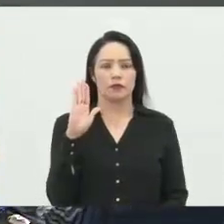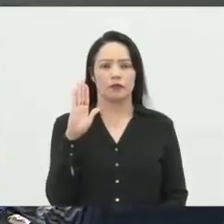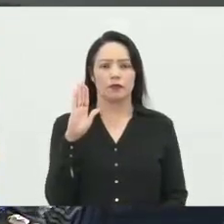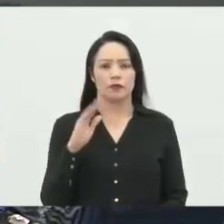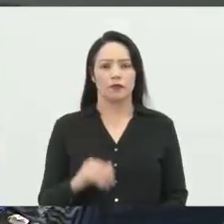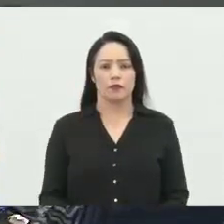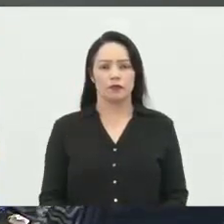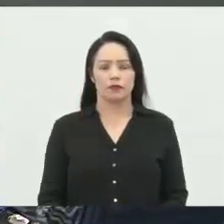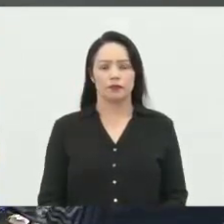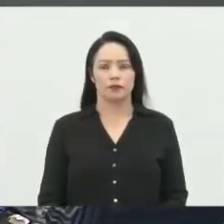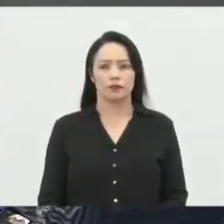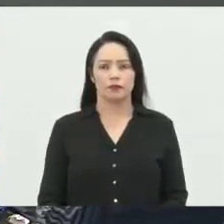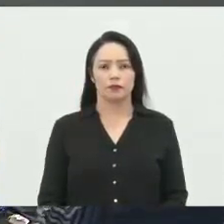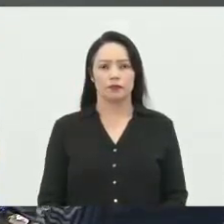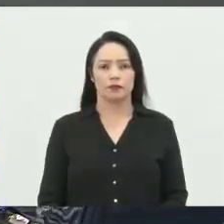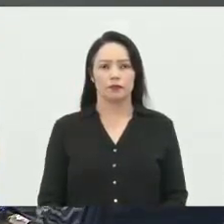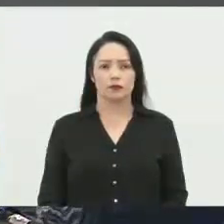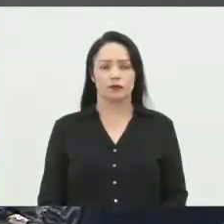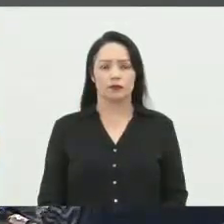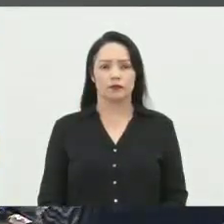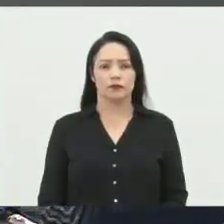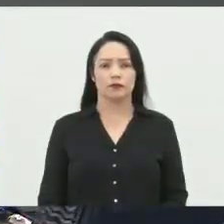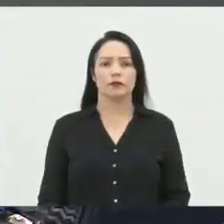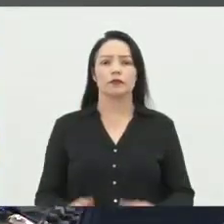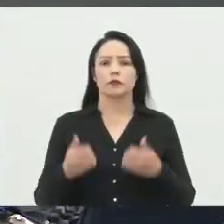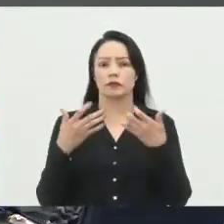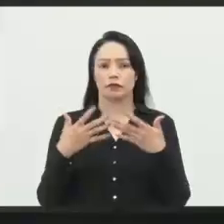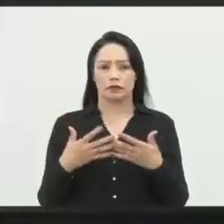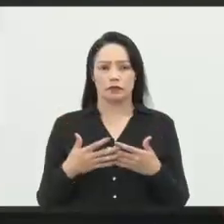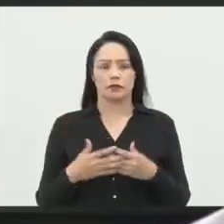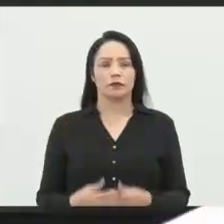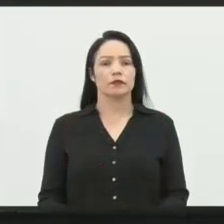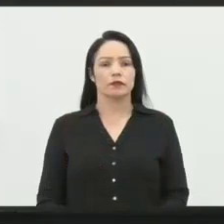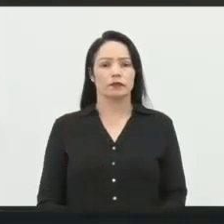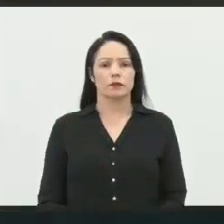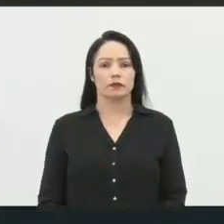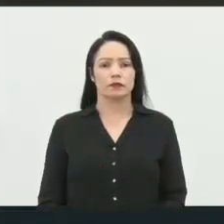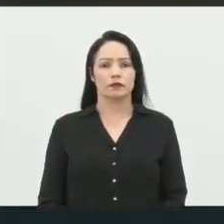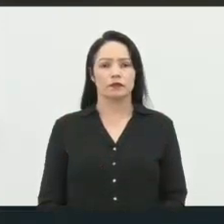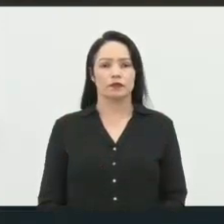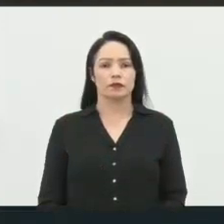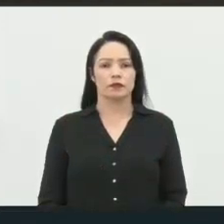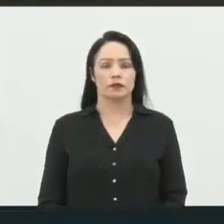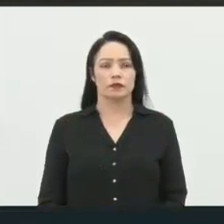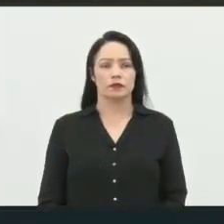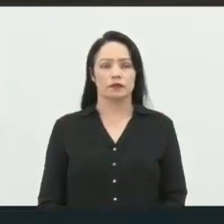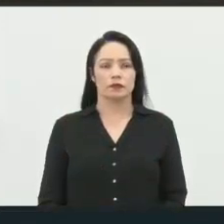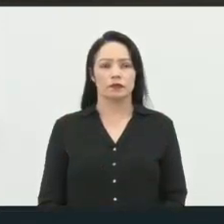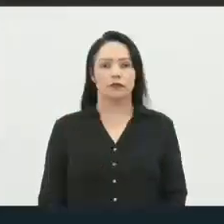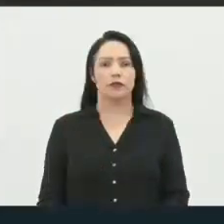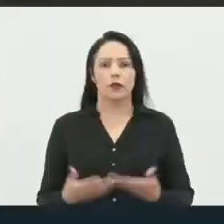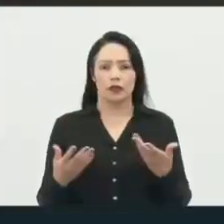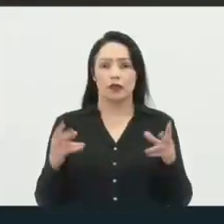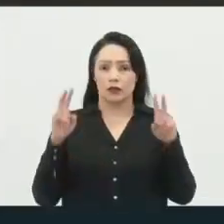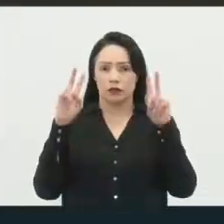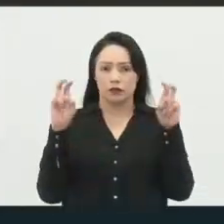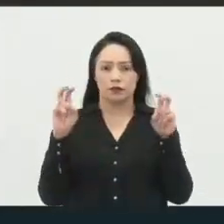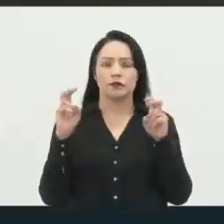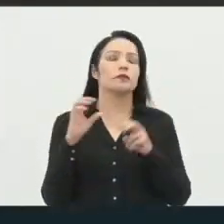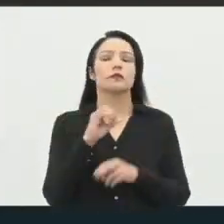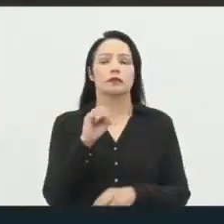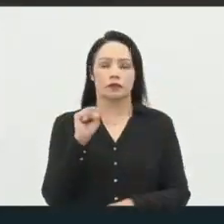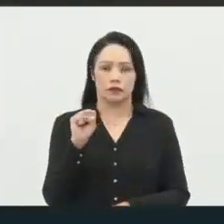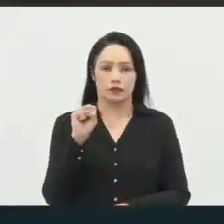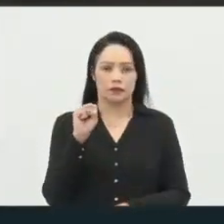então é justificando justificando essa questão das oestes